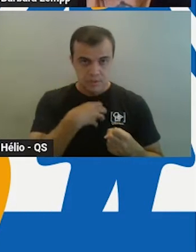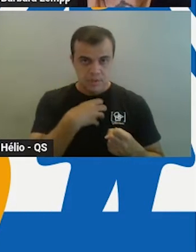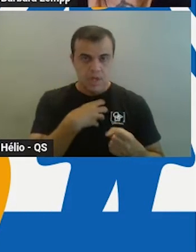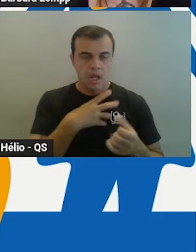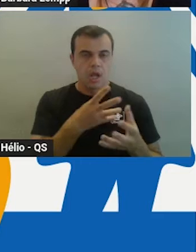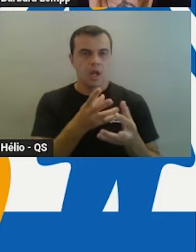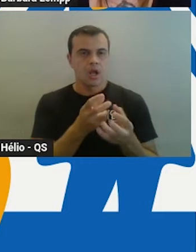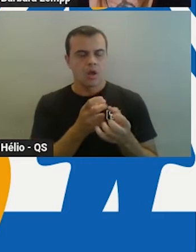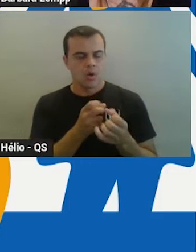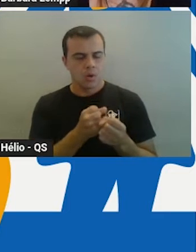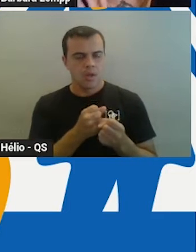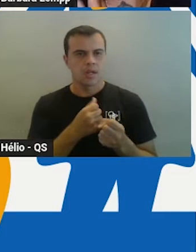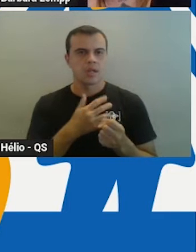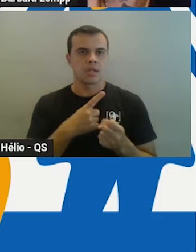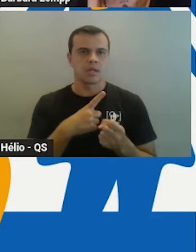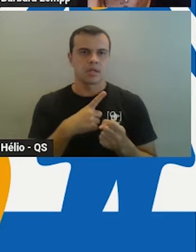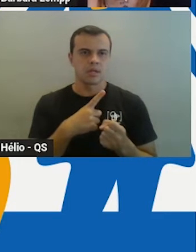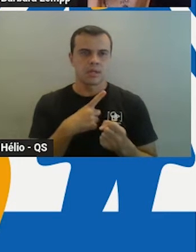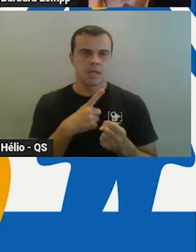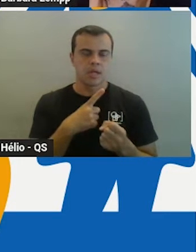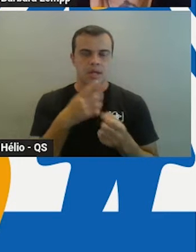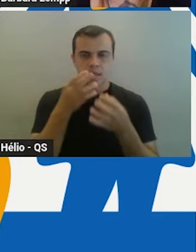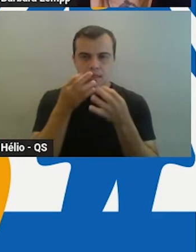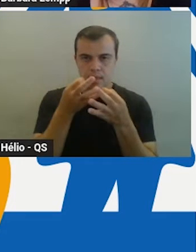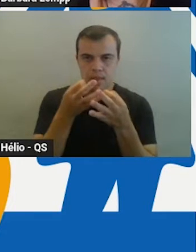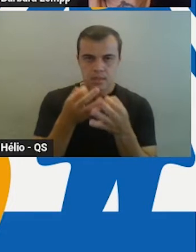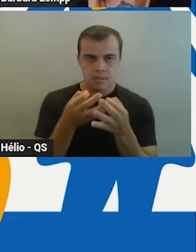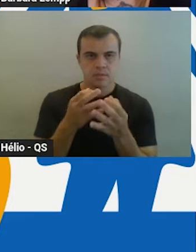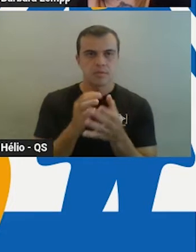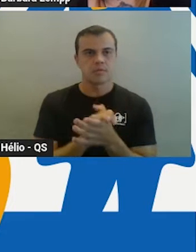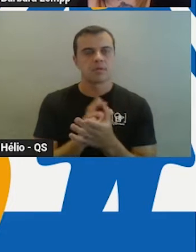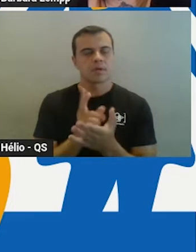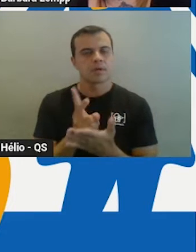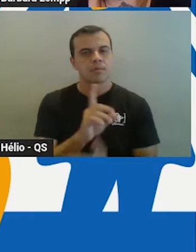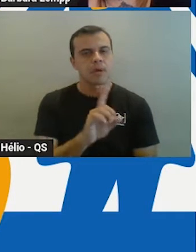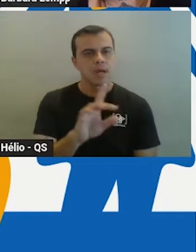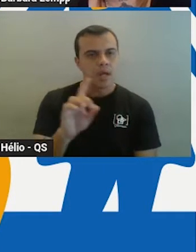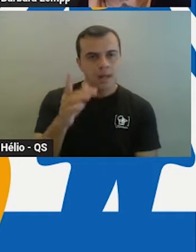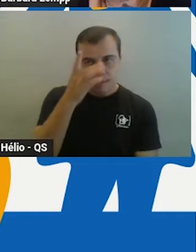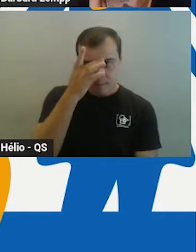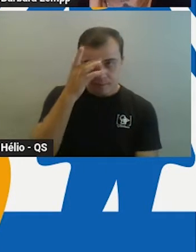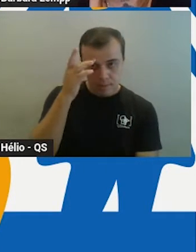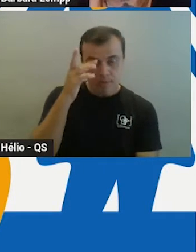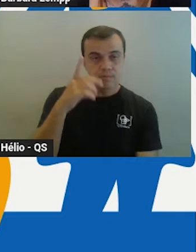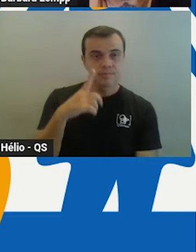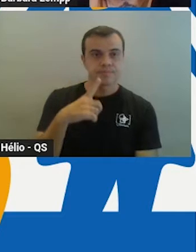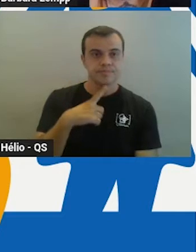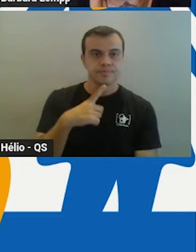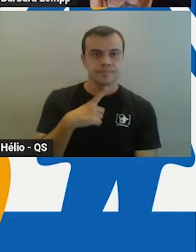acolhidas, ter uma atenção, cada pessoa tem um pouquinho